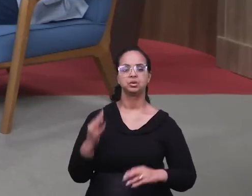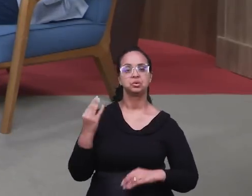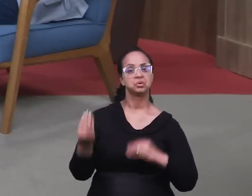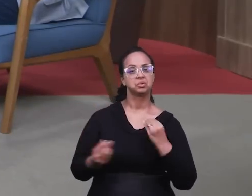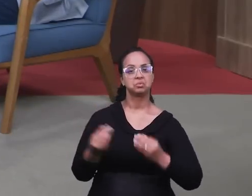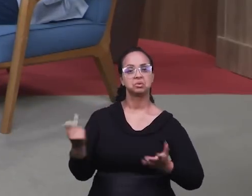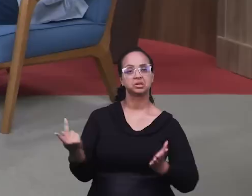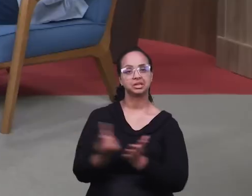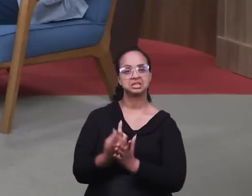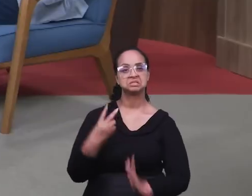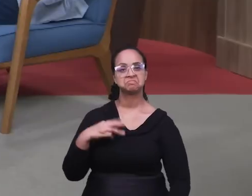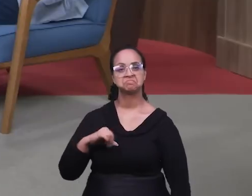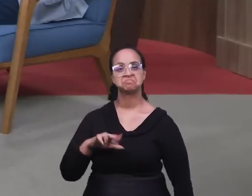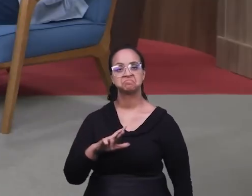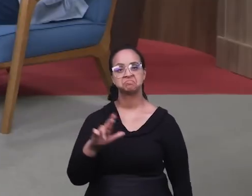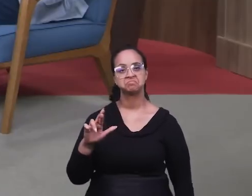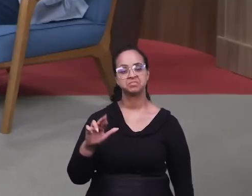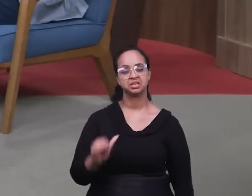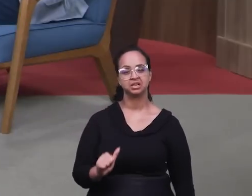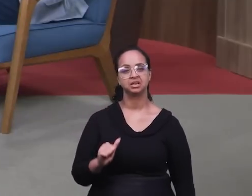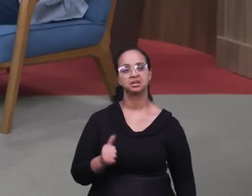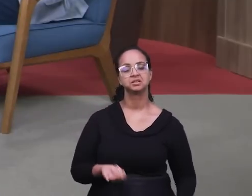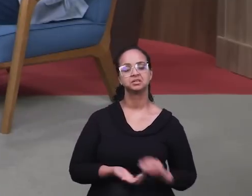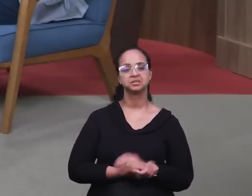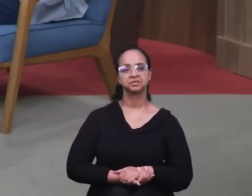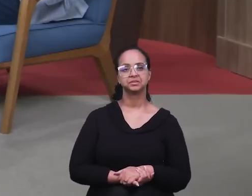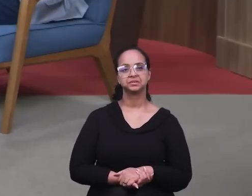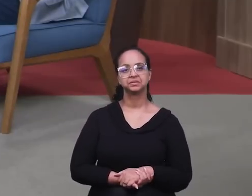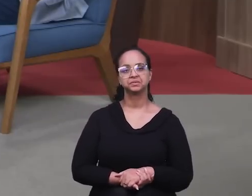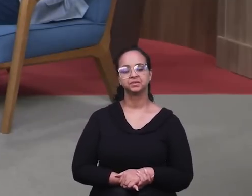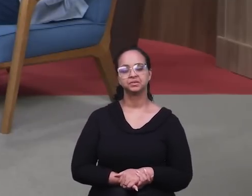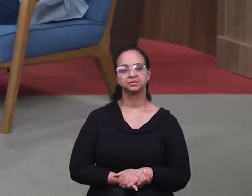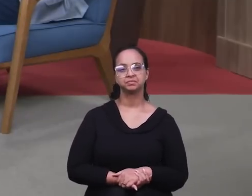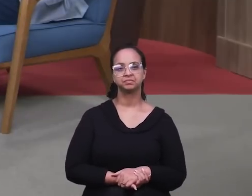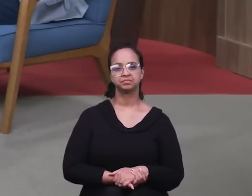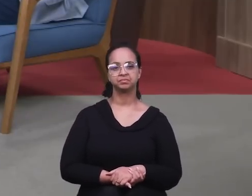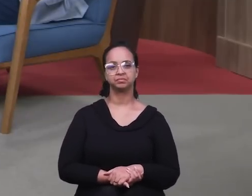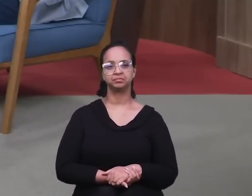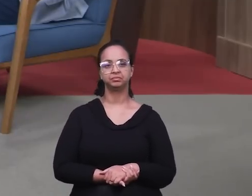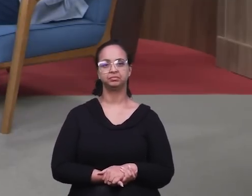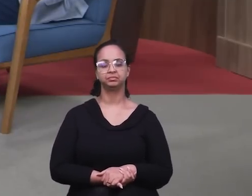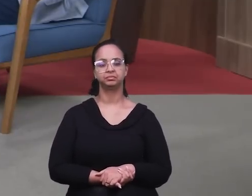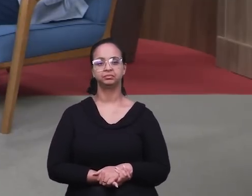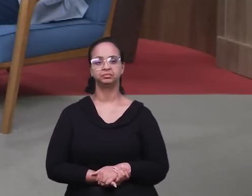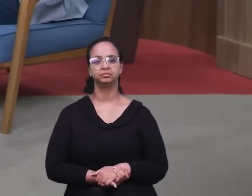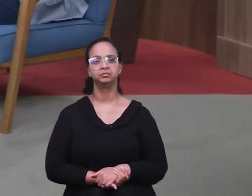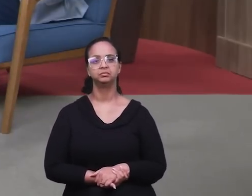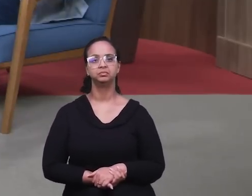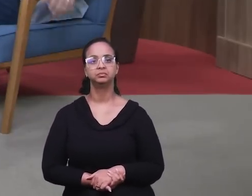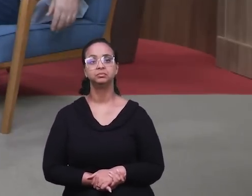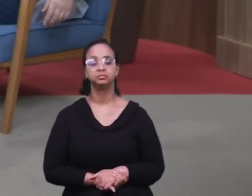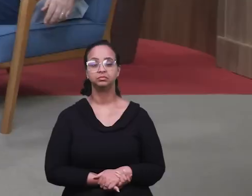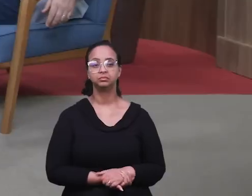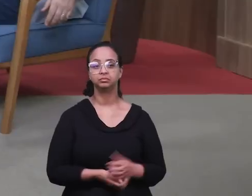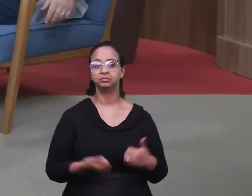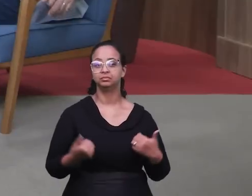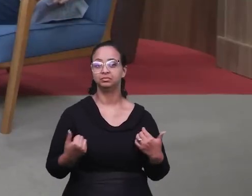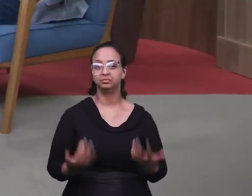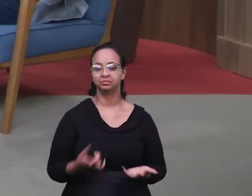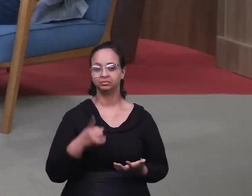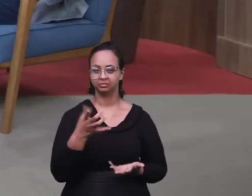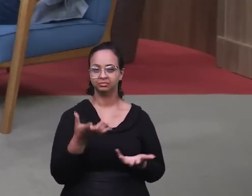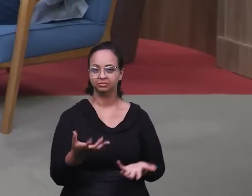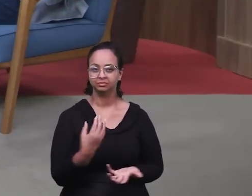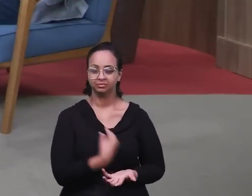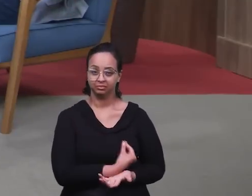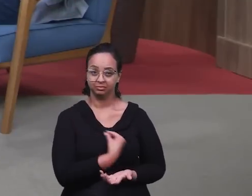ilustrar essa figura da mirra, do sacrifício, né, do Senhor Jesus e do sofrimento do Senhor Jesus. Então